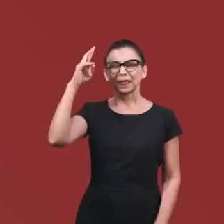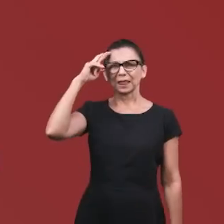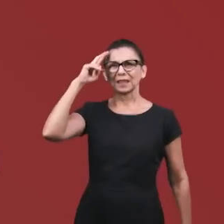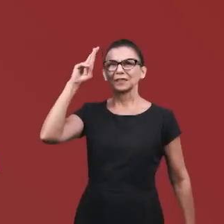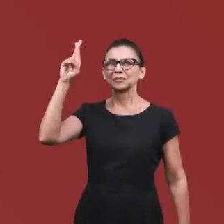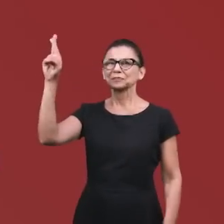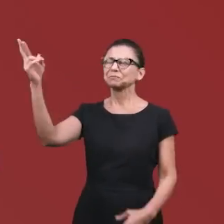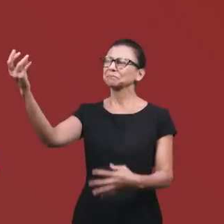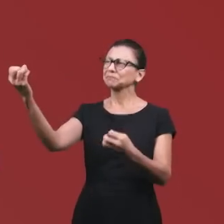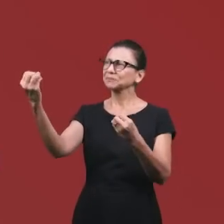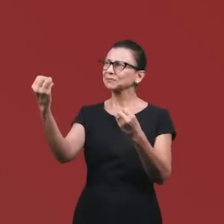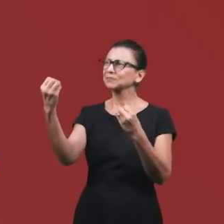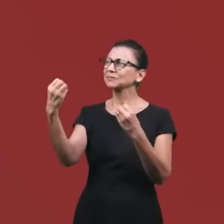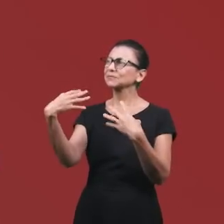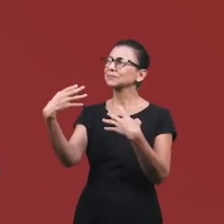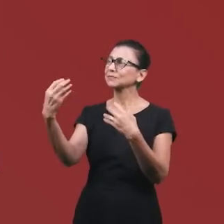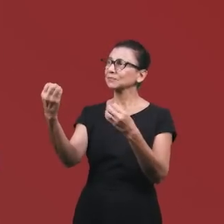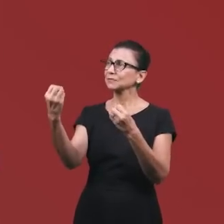Fez-me